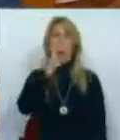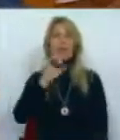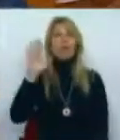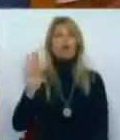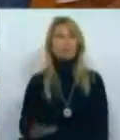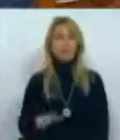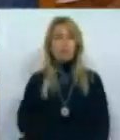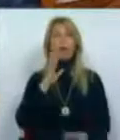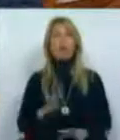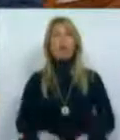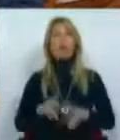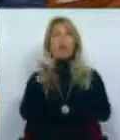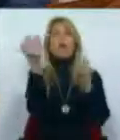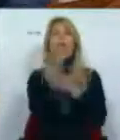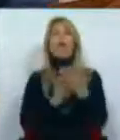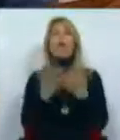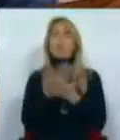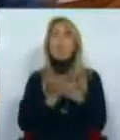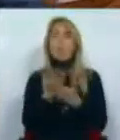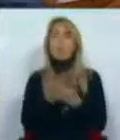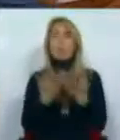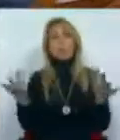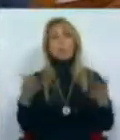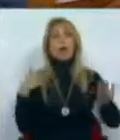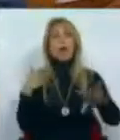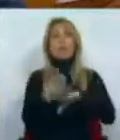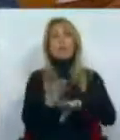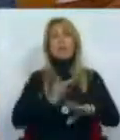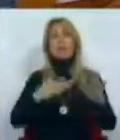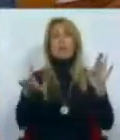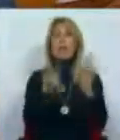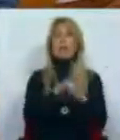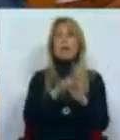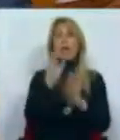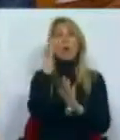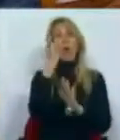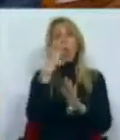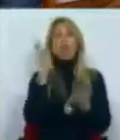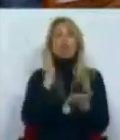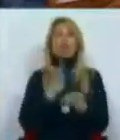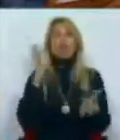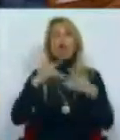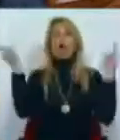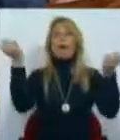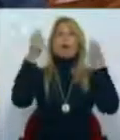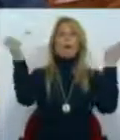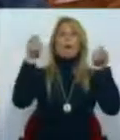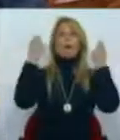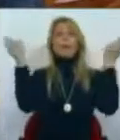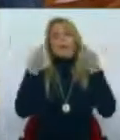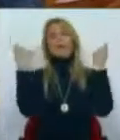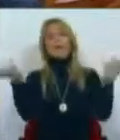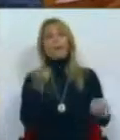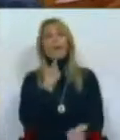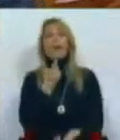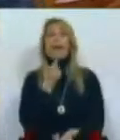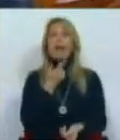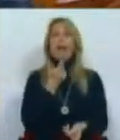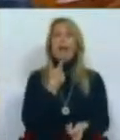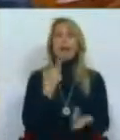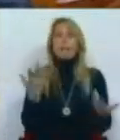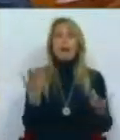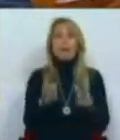o crescimento económico se determina por decreto, ou que se faz apenas com anúncios de muita pompa e circunstância, mas de